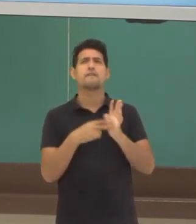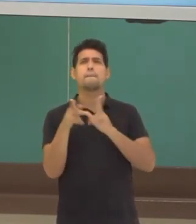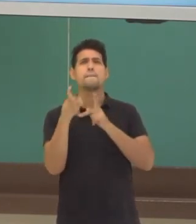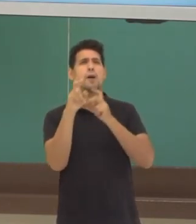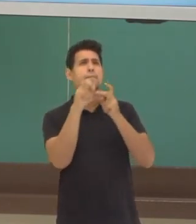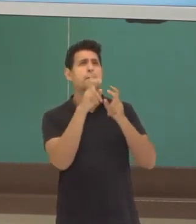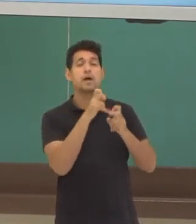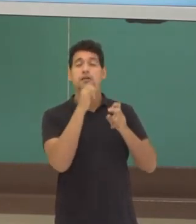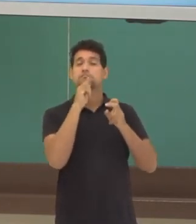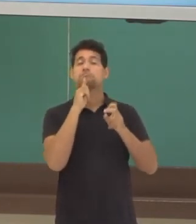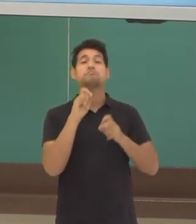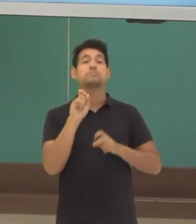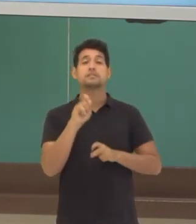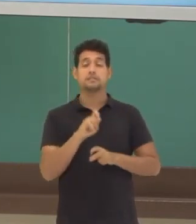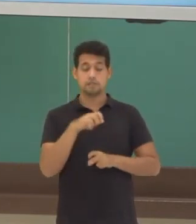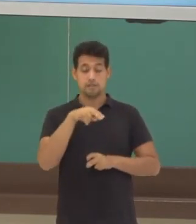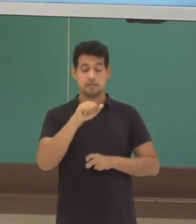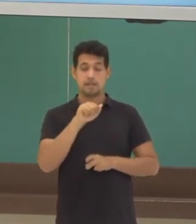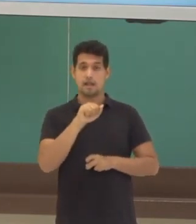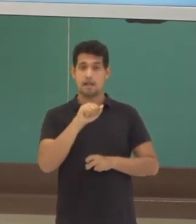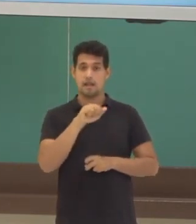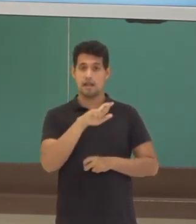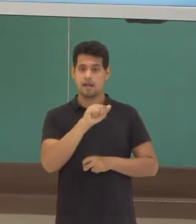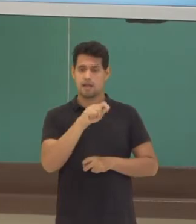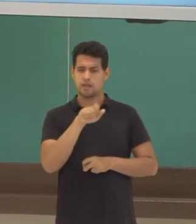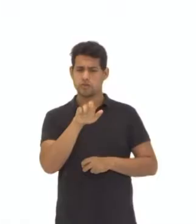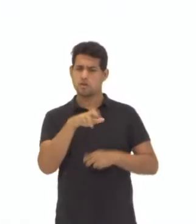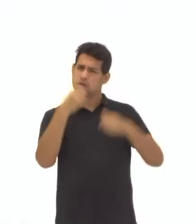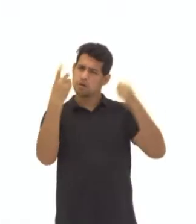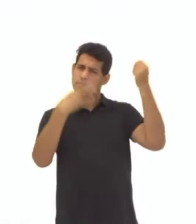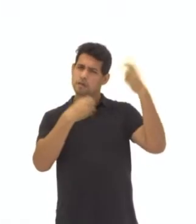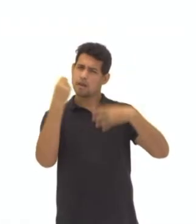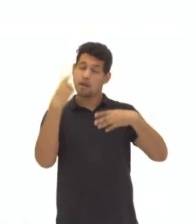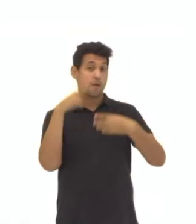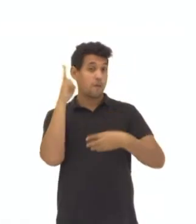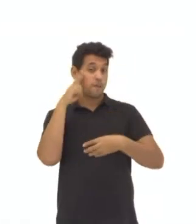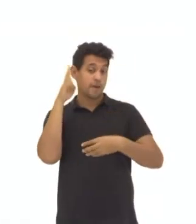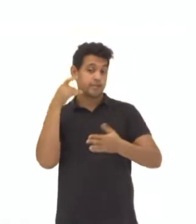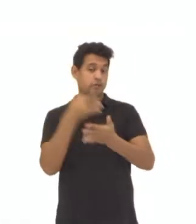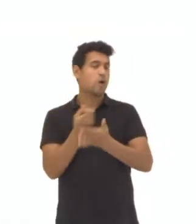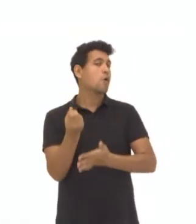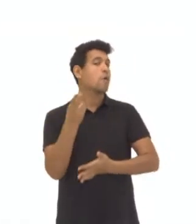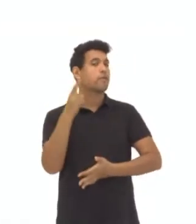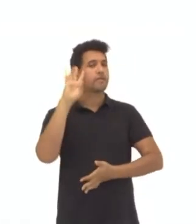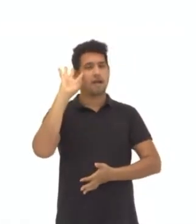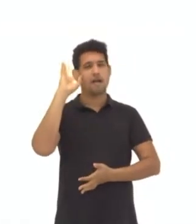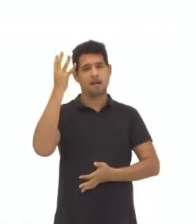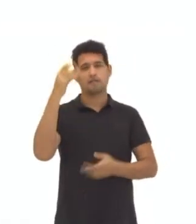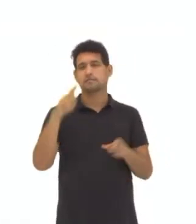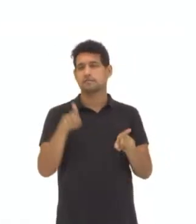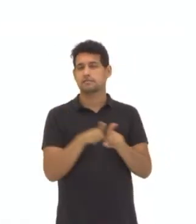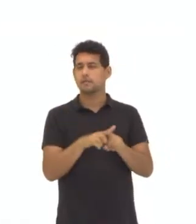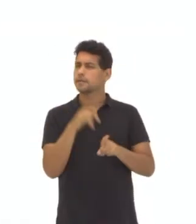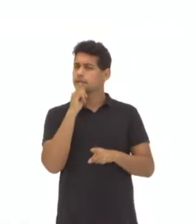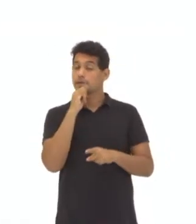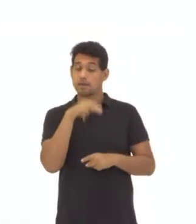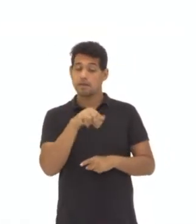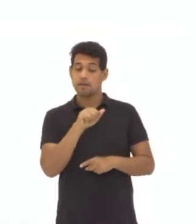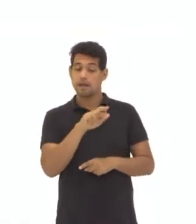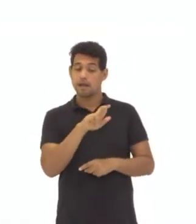nossa resposta. Então observe aqui, ó. O narrador apresenta um relato sobre si mesmo, né? Lembram